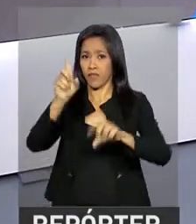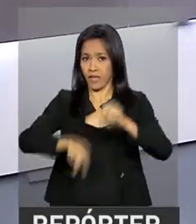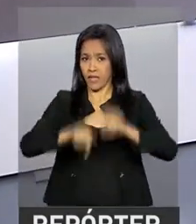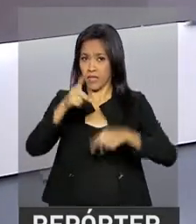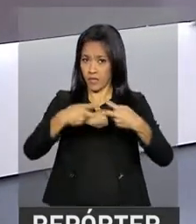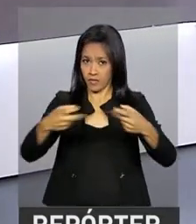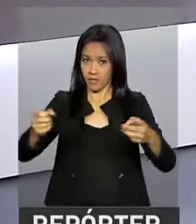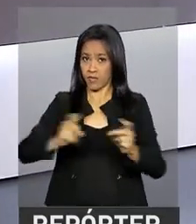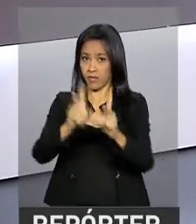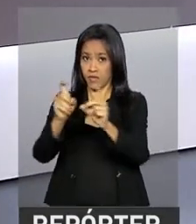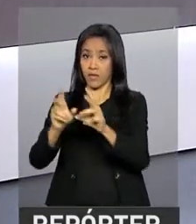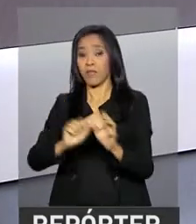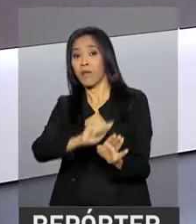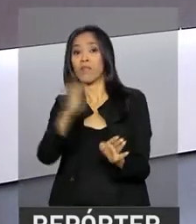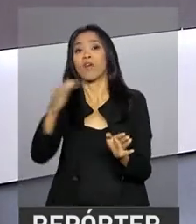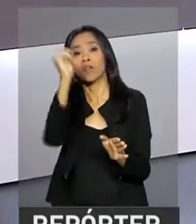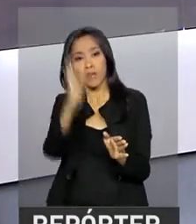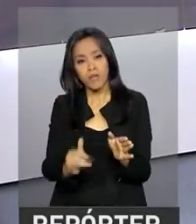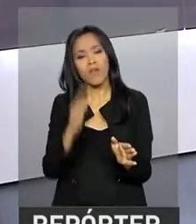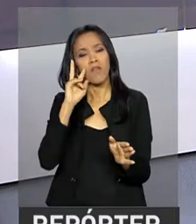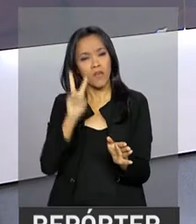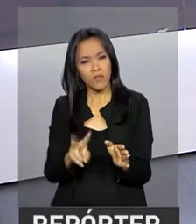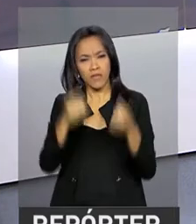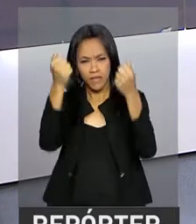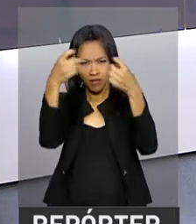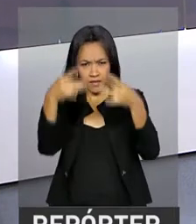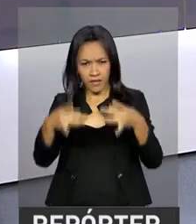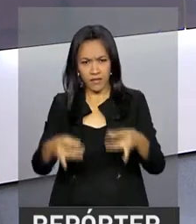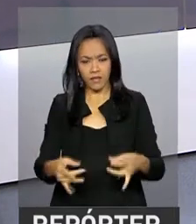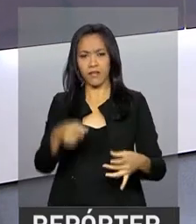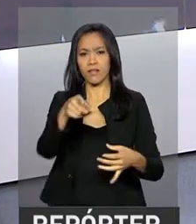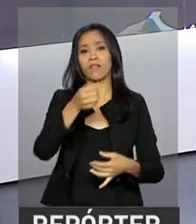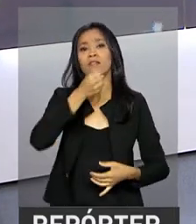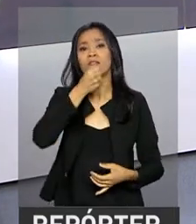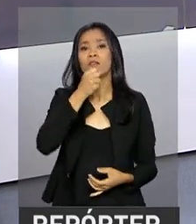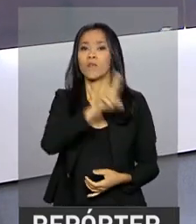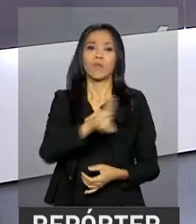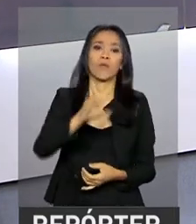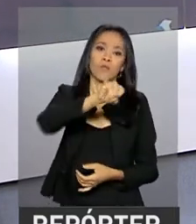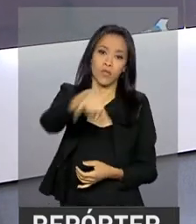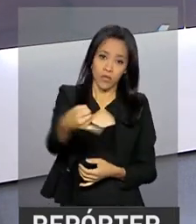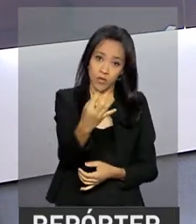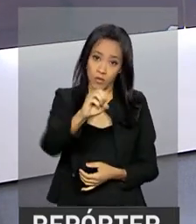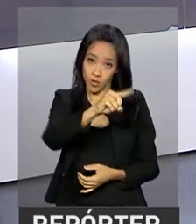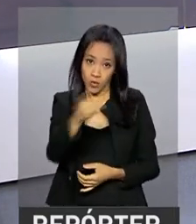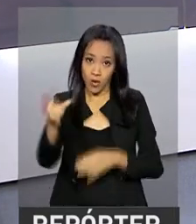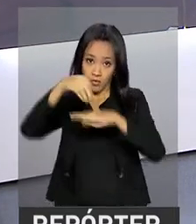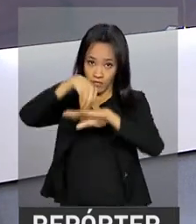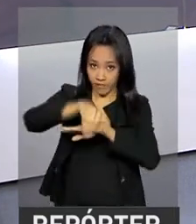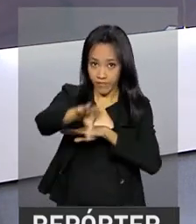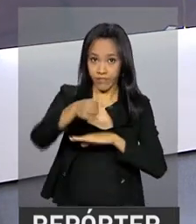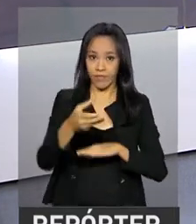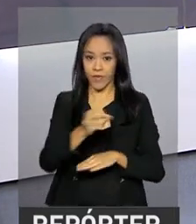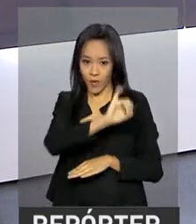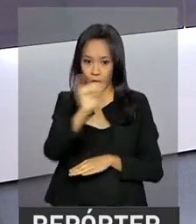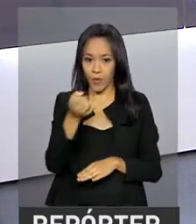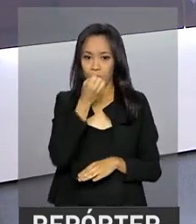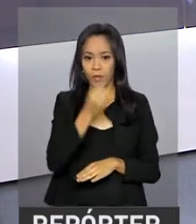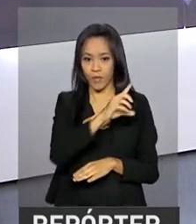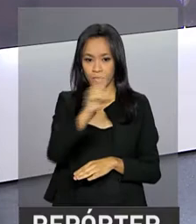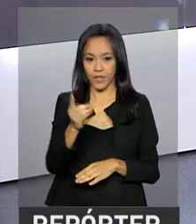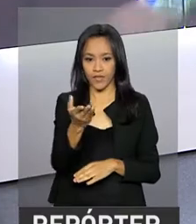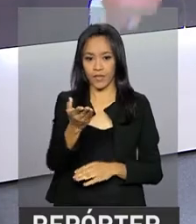saber os detalhes ao vivo com o repórter João Pedro Neto, que tem as informações para a gente. Ele está lá no Palácio do Planalto. Oi, JP, bom